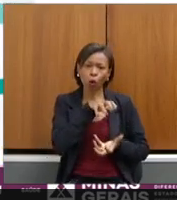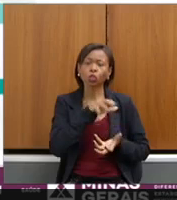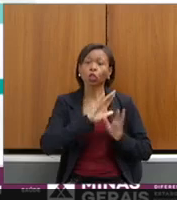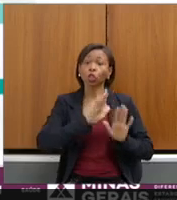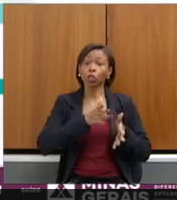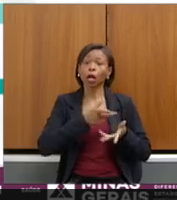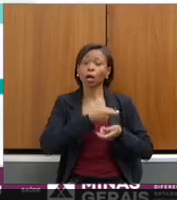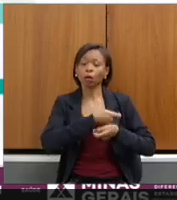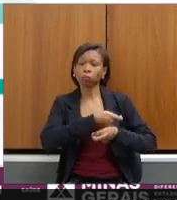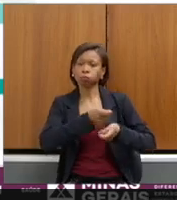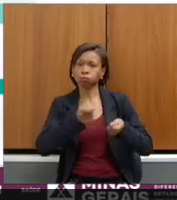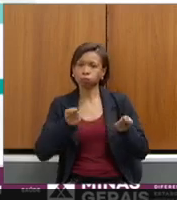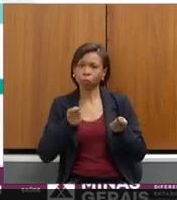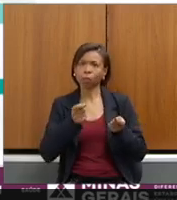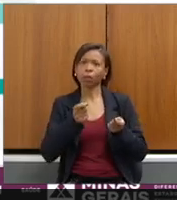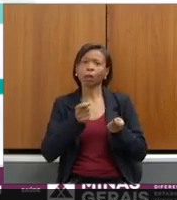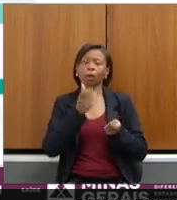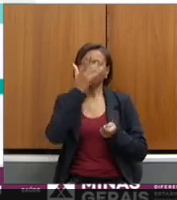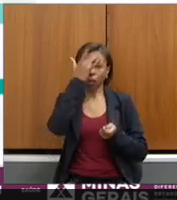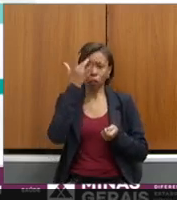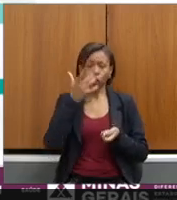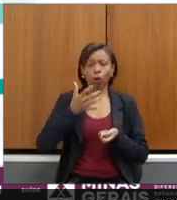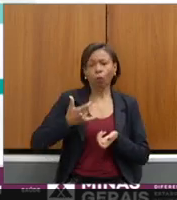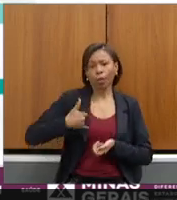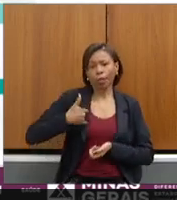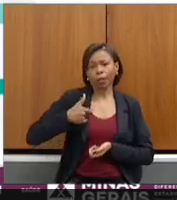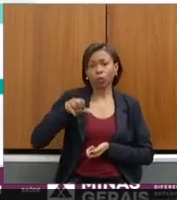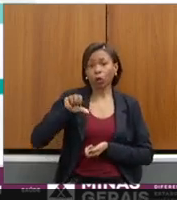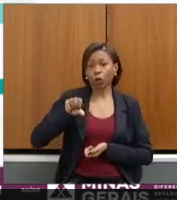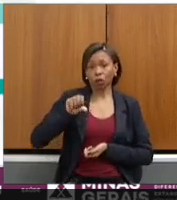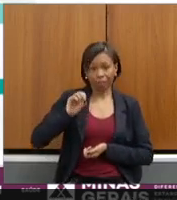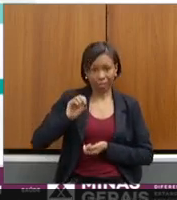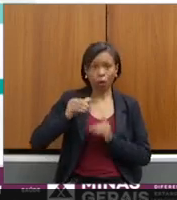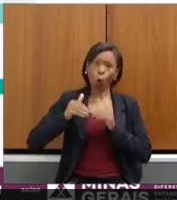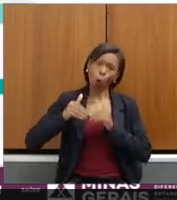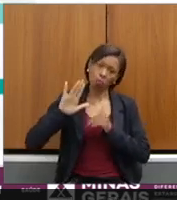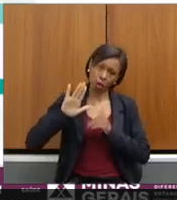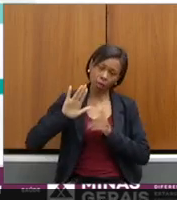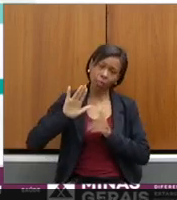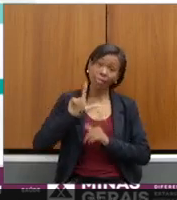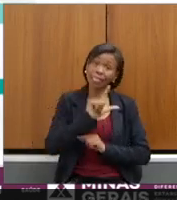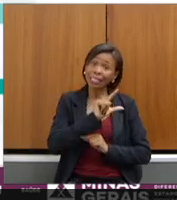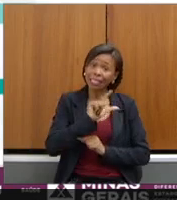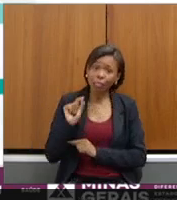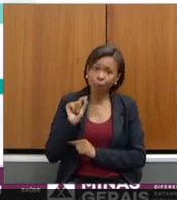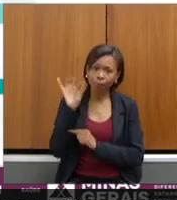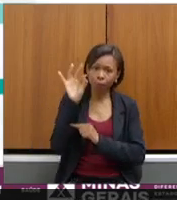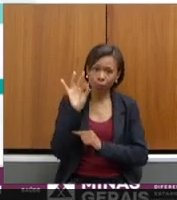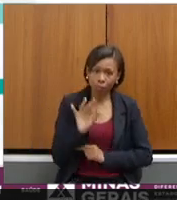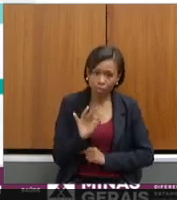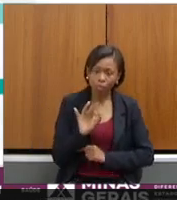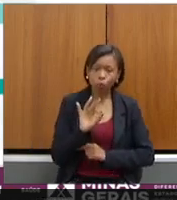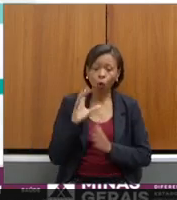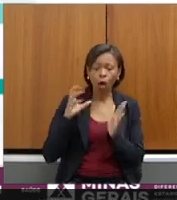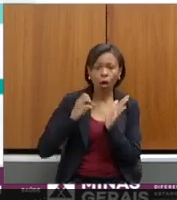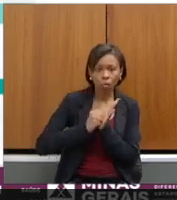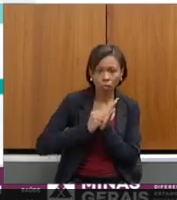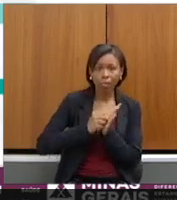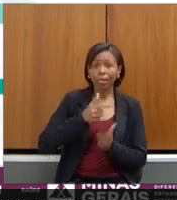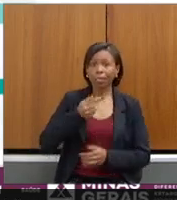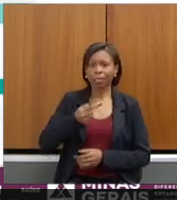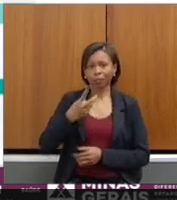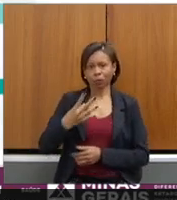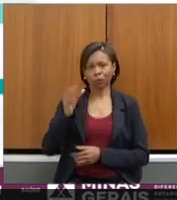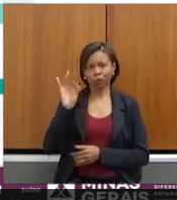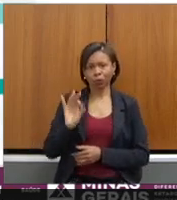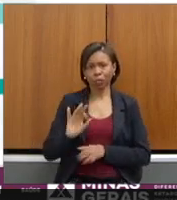distribuição para aqueles com 90 anos ou mais sem por cento do que nós temos de registro hoje nós já temos 74